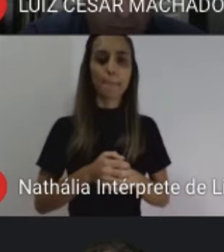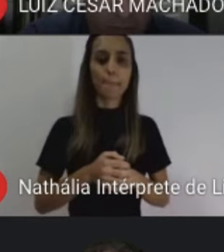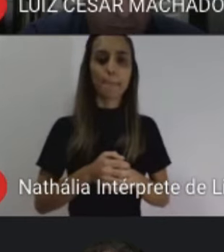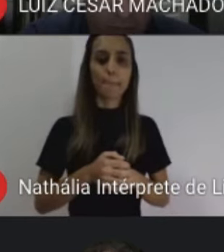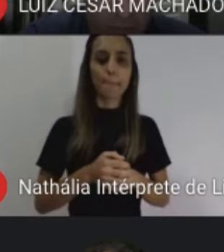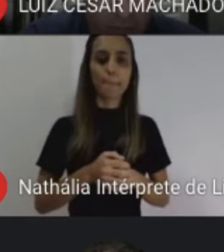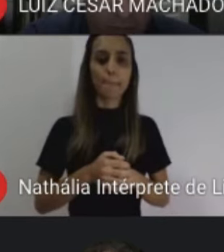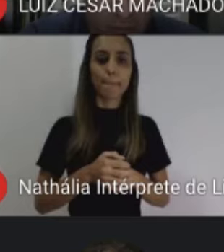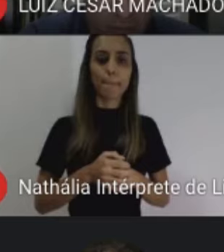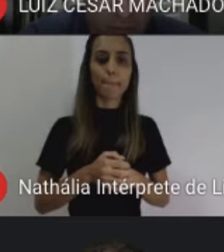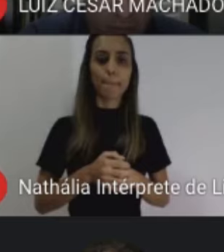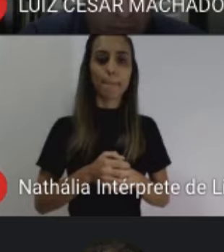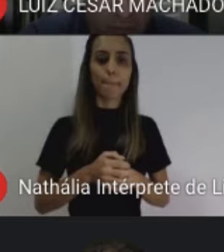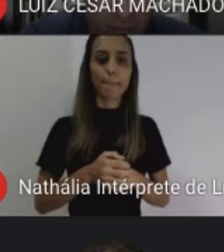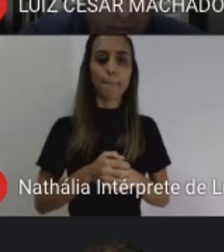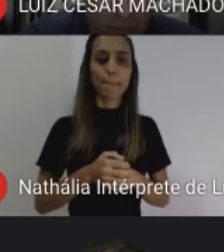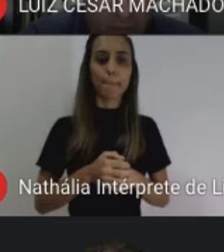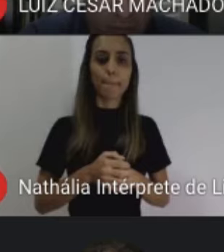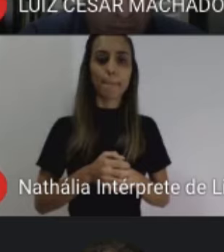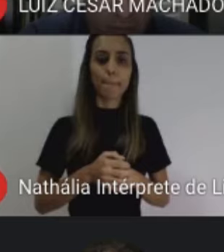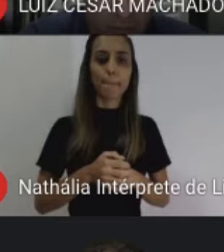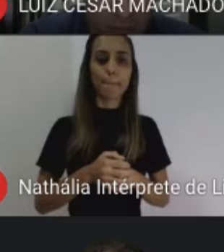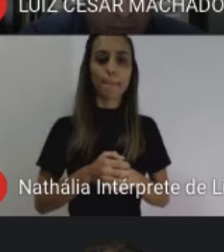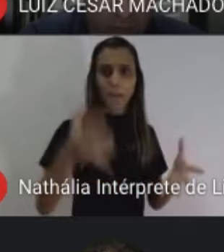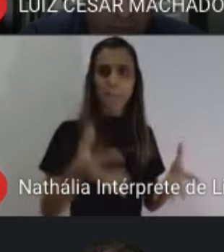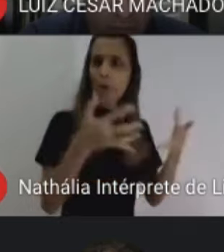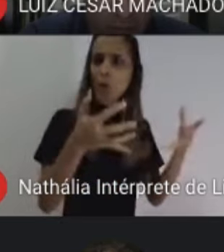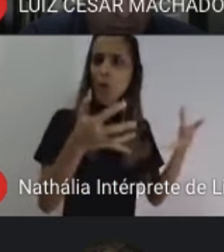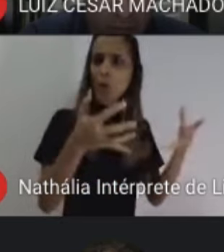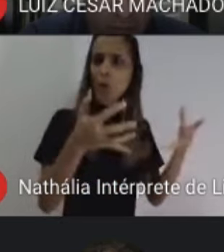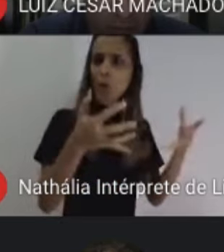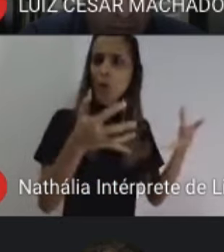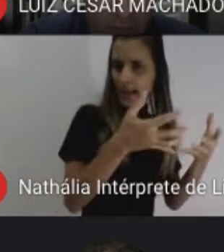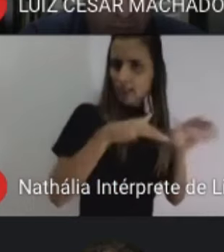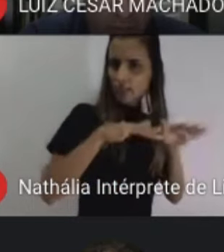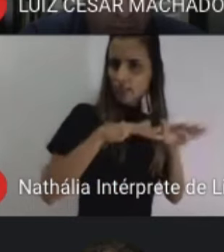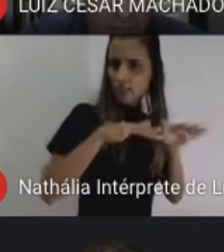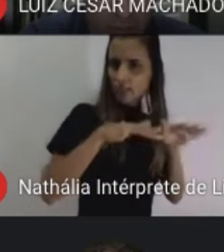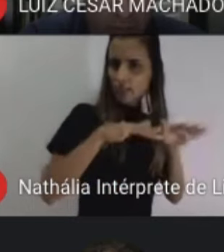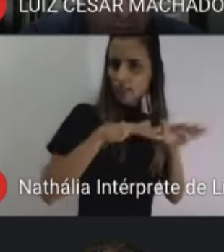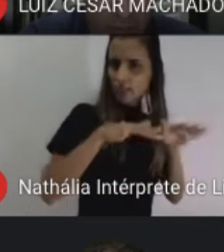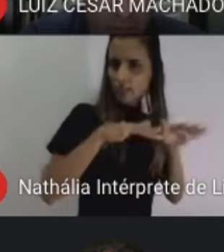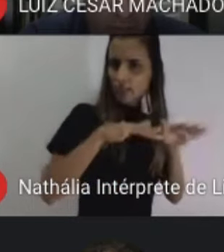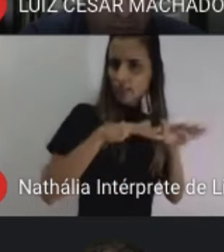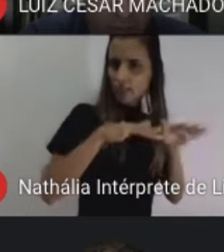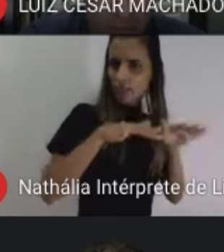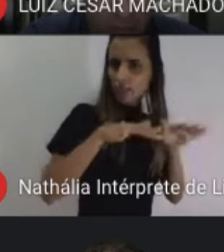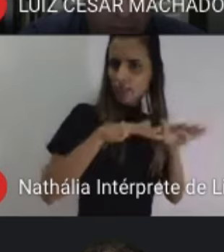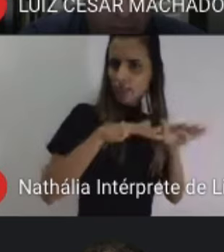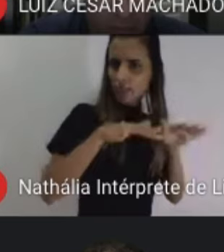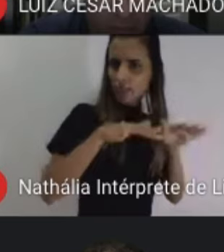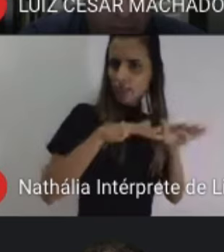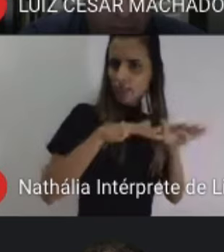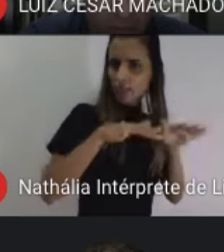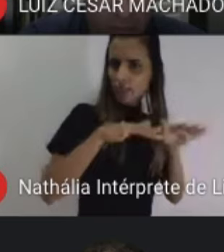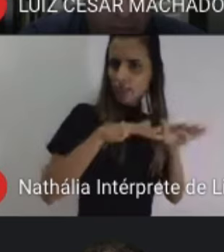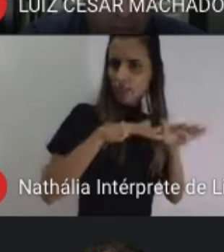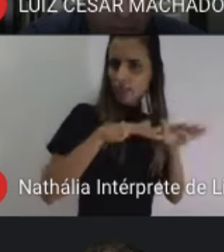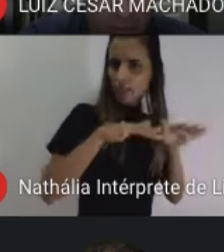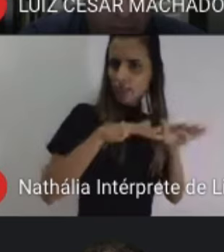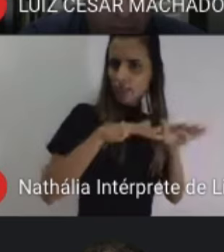aos manifestantes, de incitar com que haja esse tipo de discurso de ruptura. Então, a gente pode pensar mais ou menos